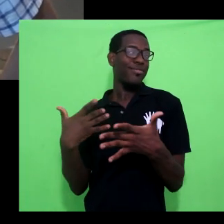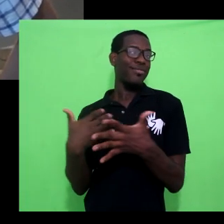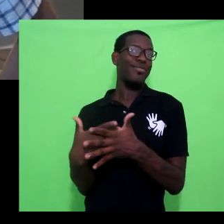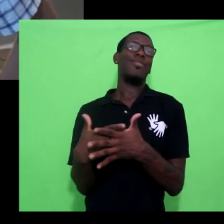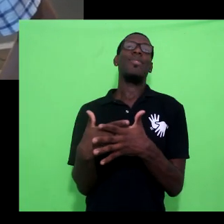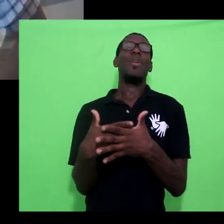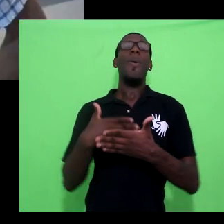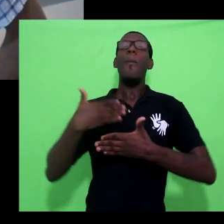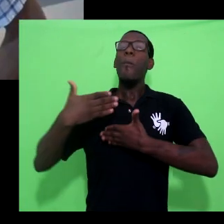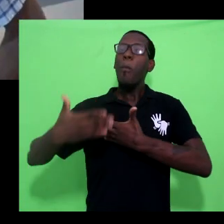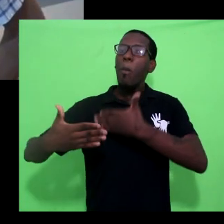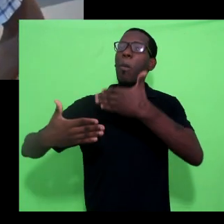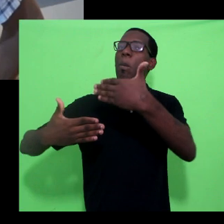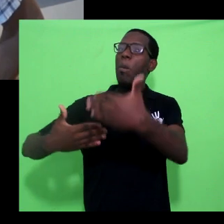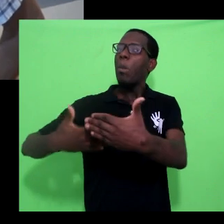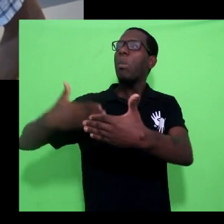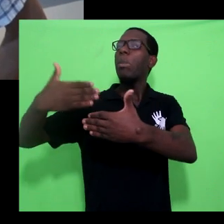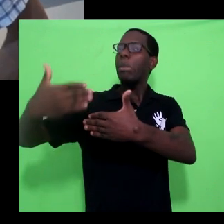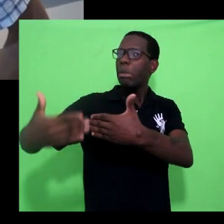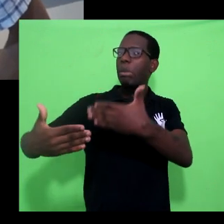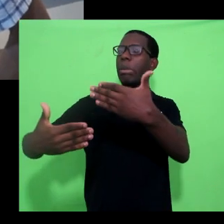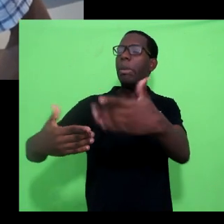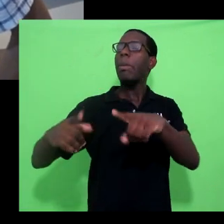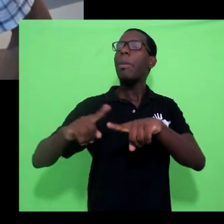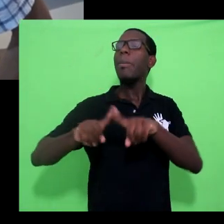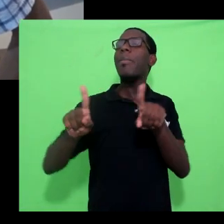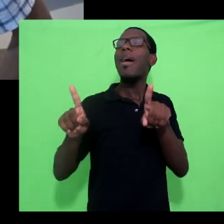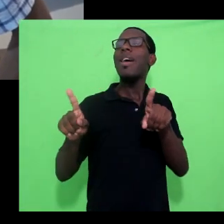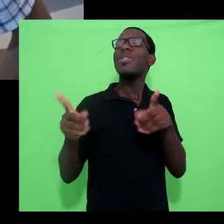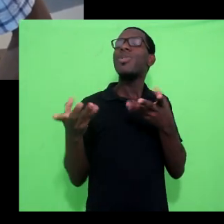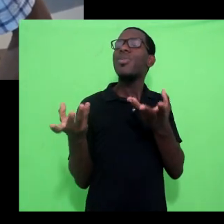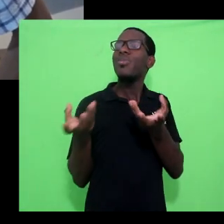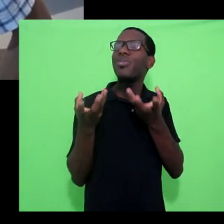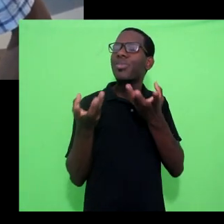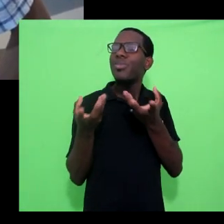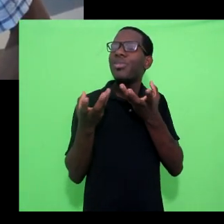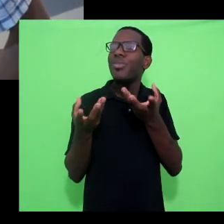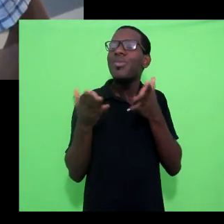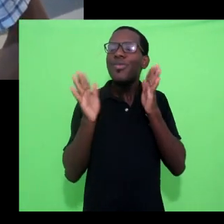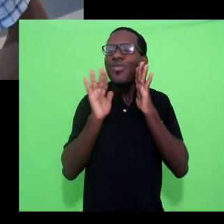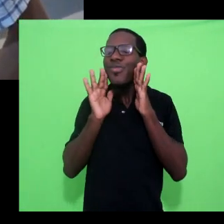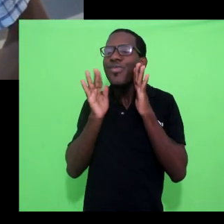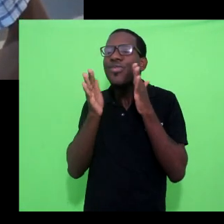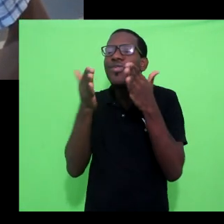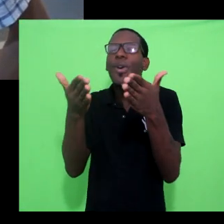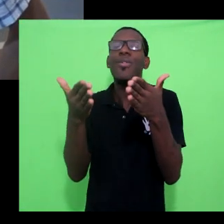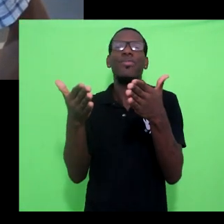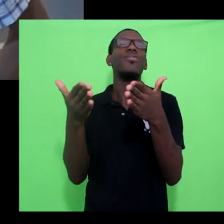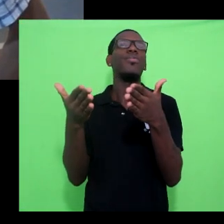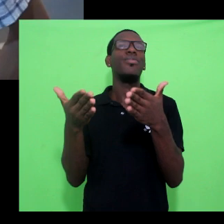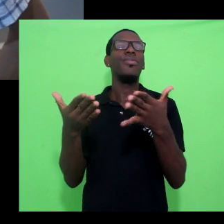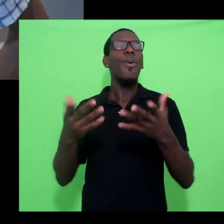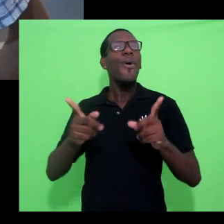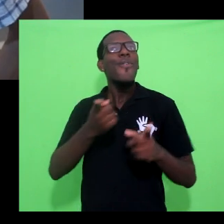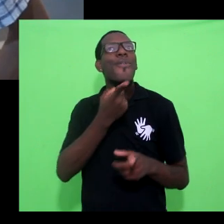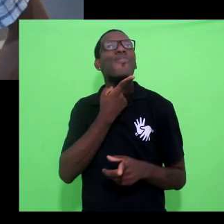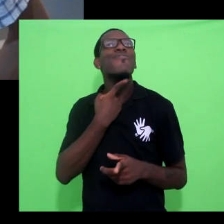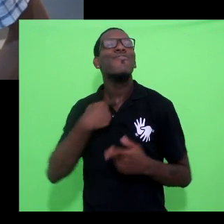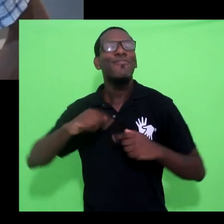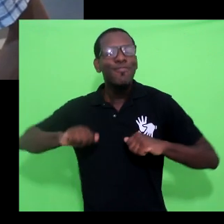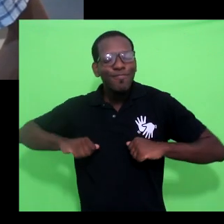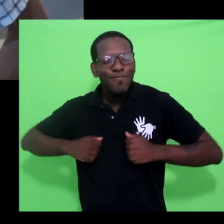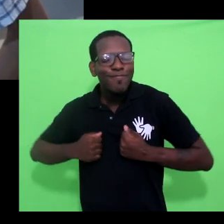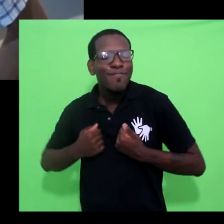passando, né? E de 2022 para cá, principalmente, nós estamos nessa retomada, um passo de cada